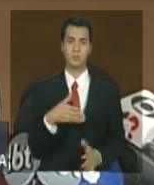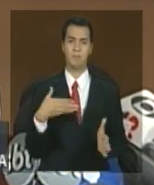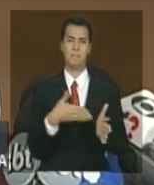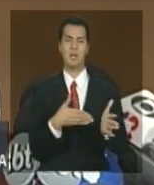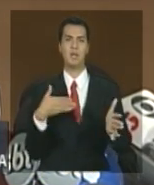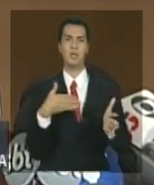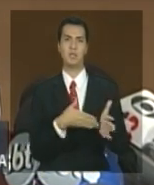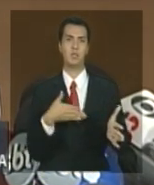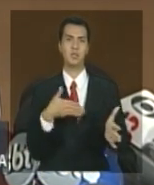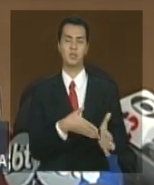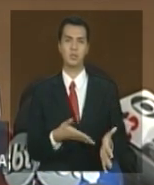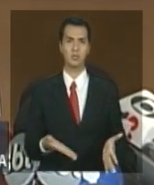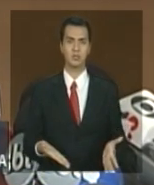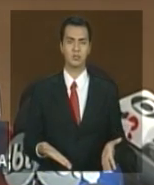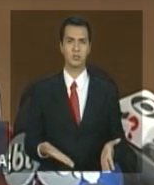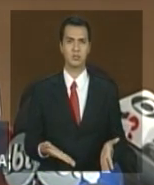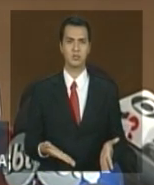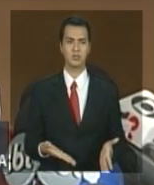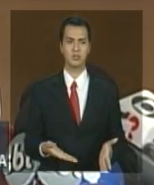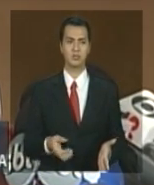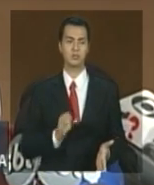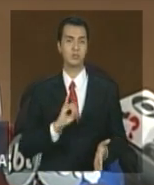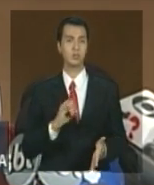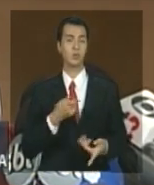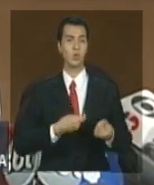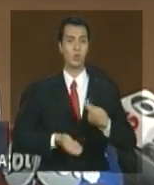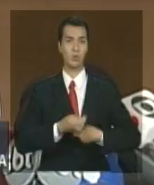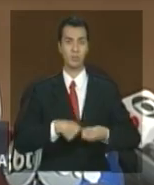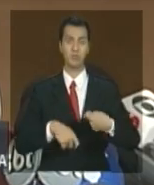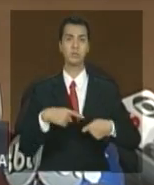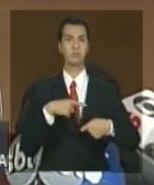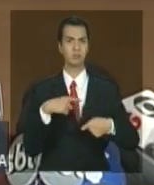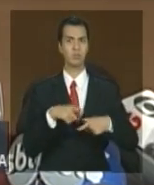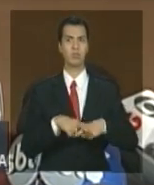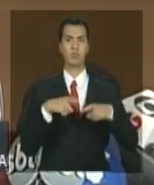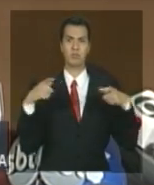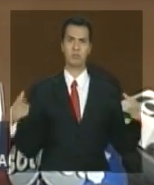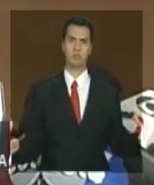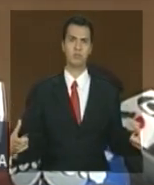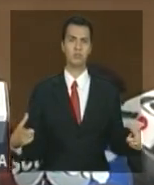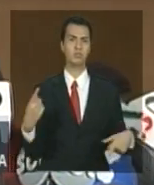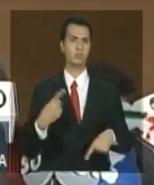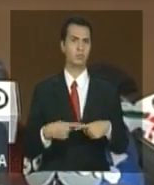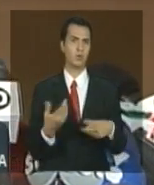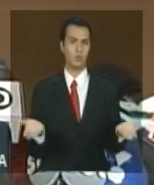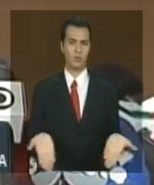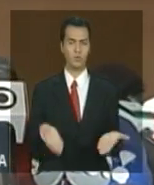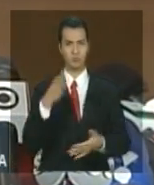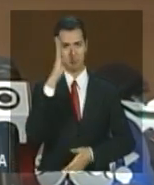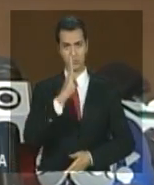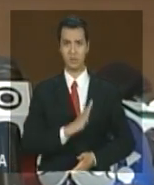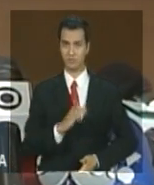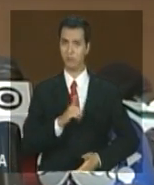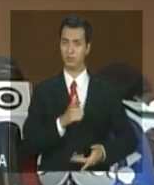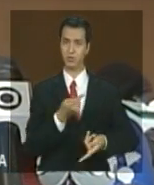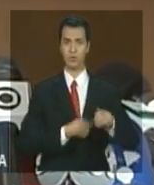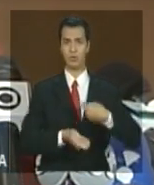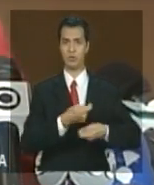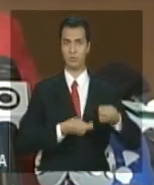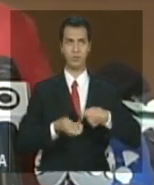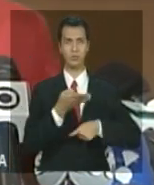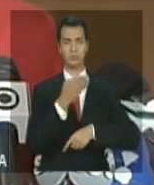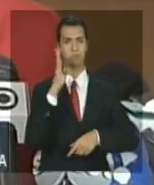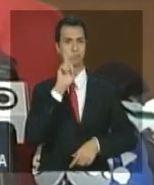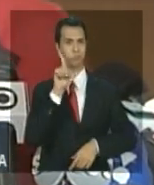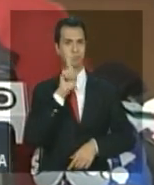né, diante de um volume de comércio extremamente expressivo, como é o caso que o Brasil tem com os Estados Unidos.